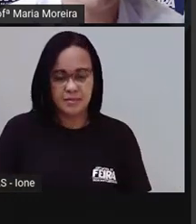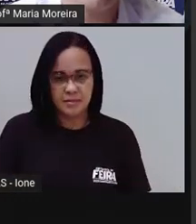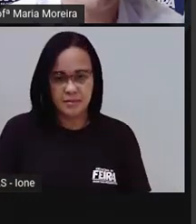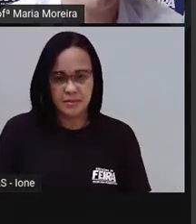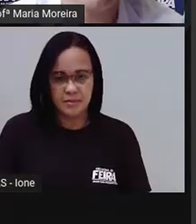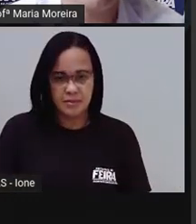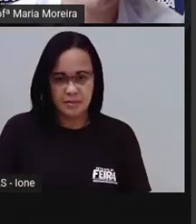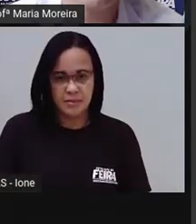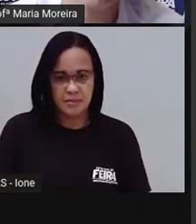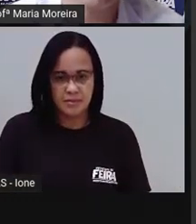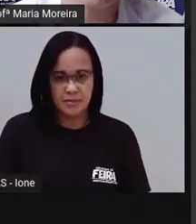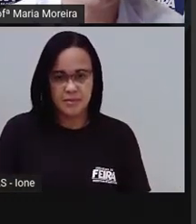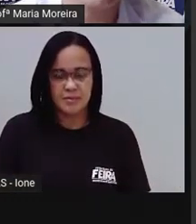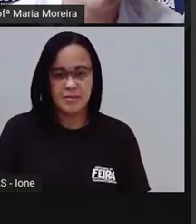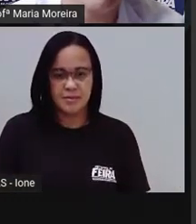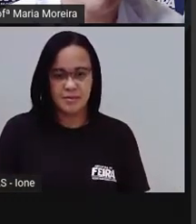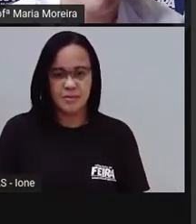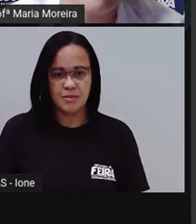Ó.